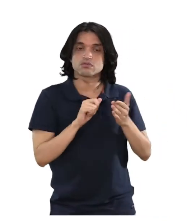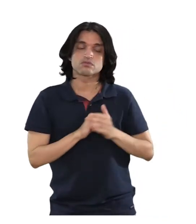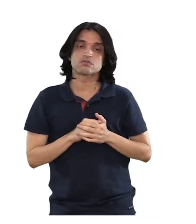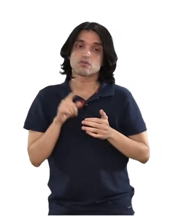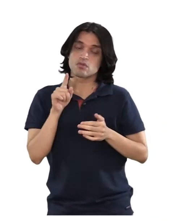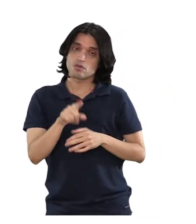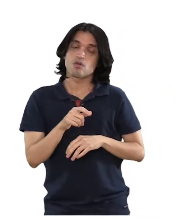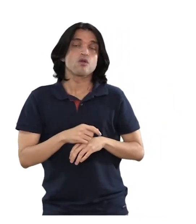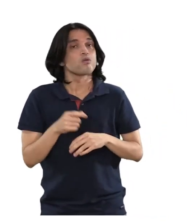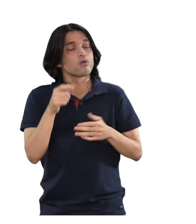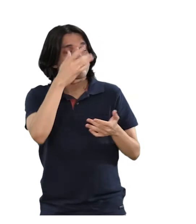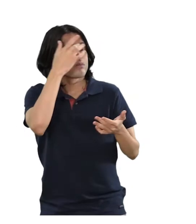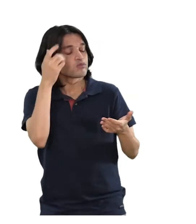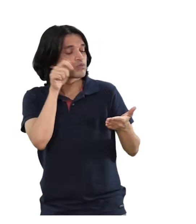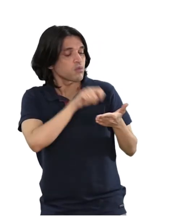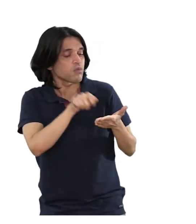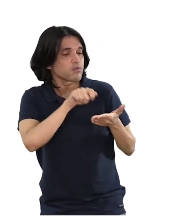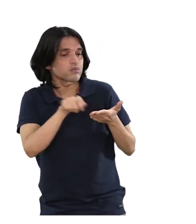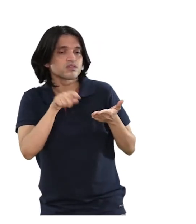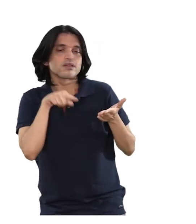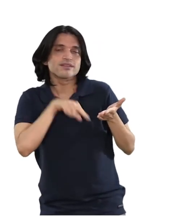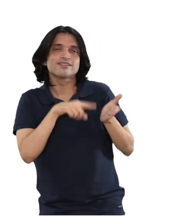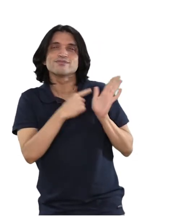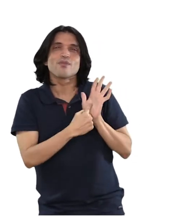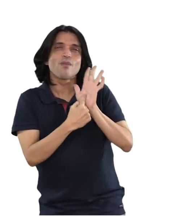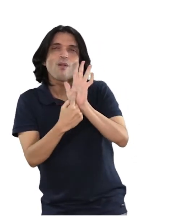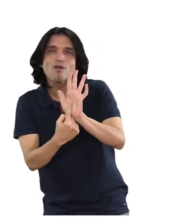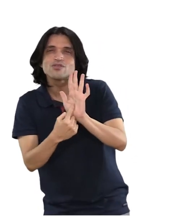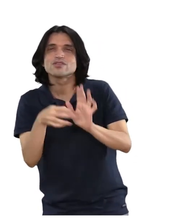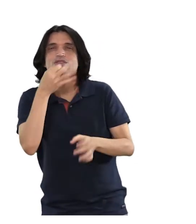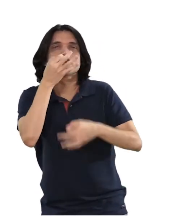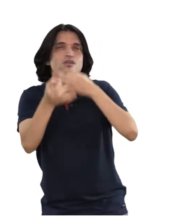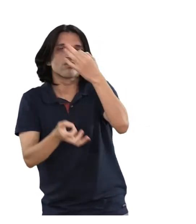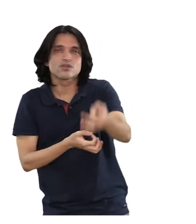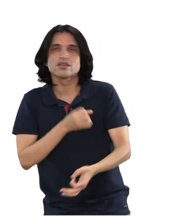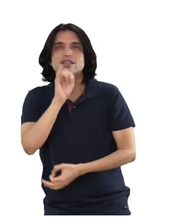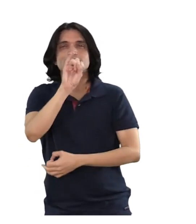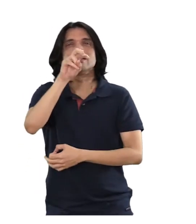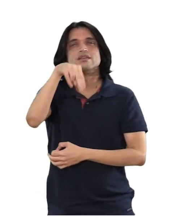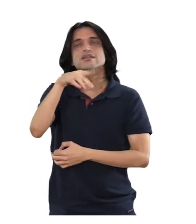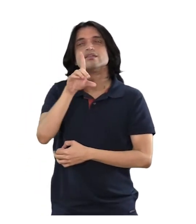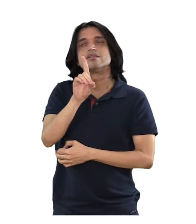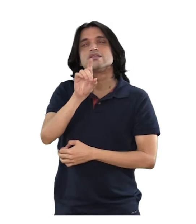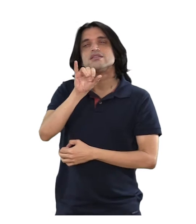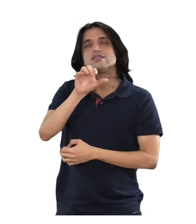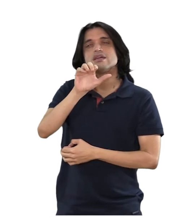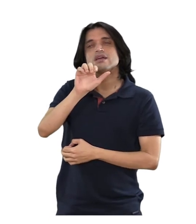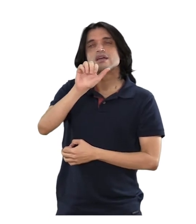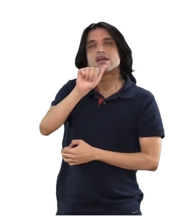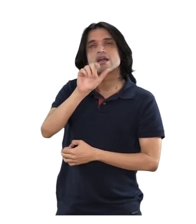de elementos que atuam como indicadores de argumentação e são denominados como